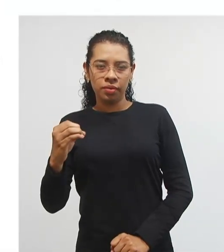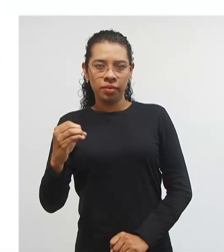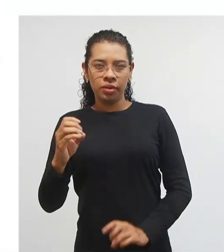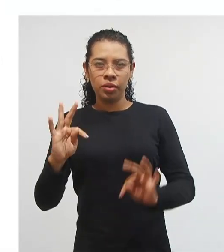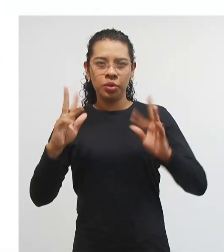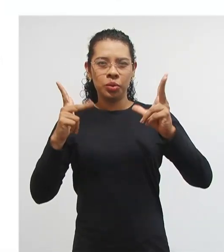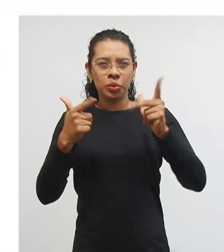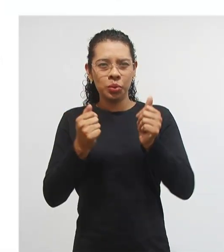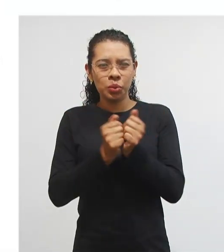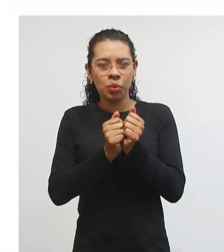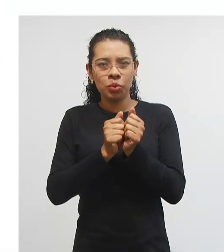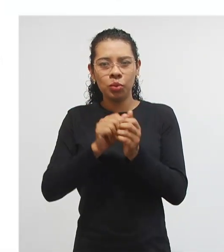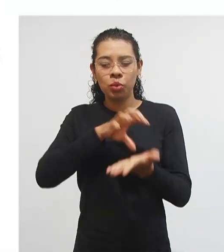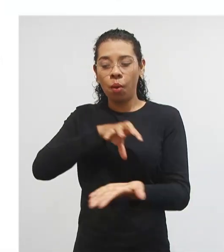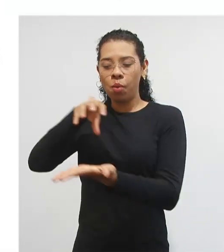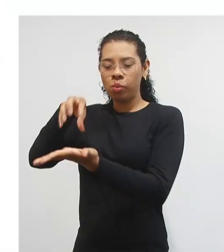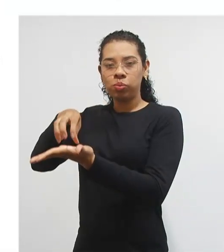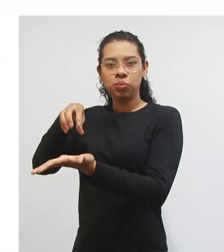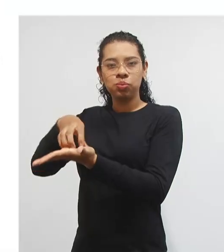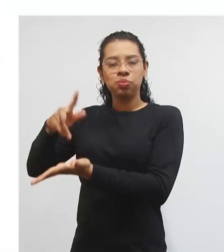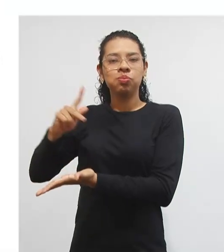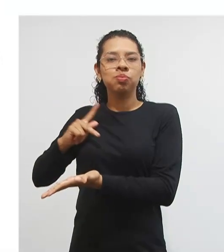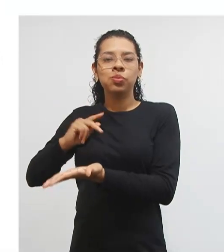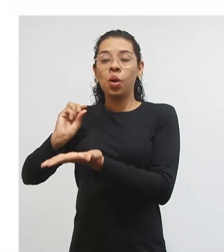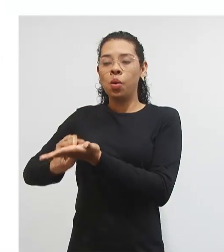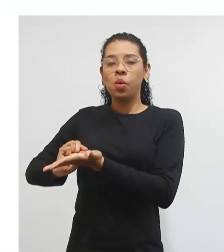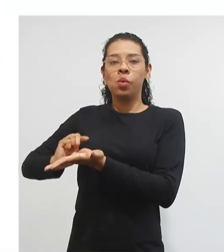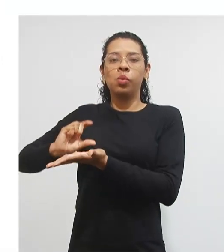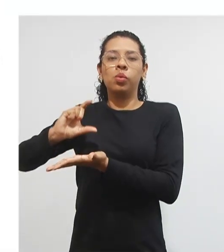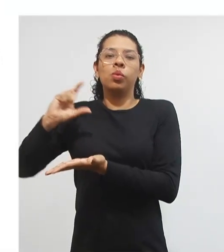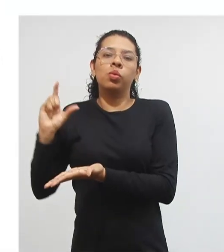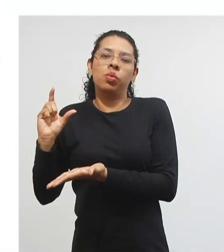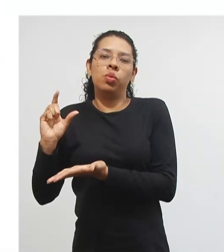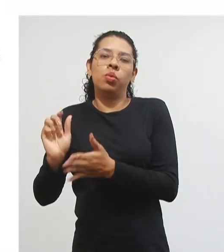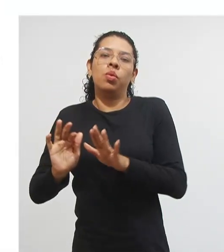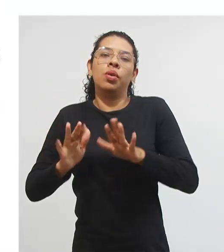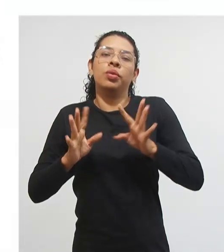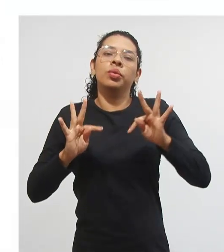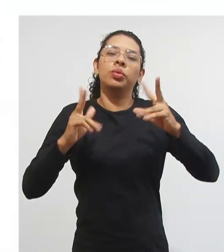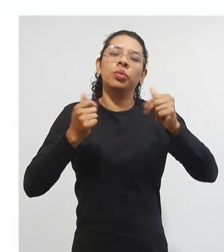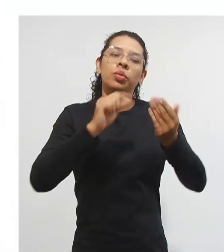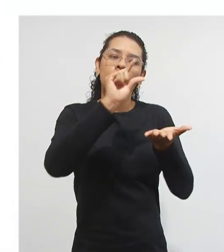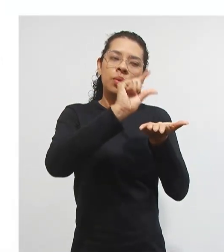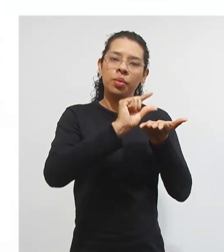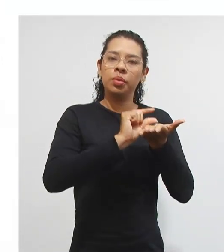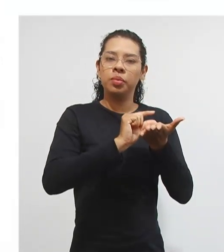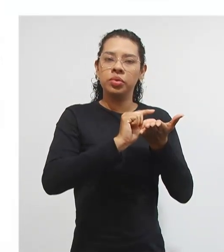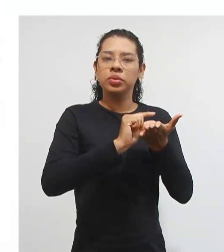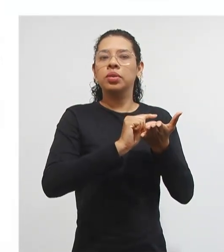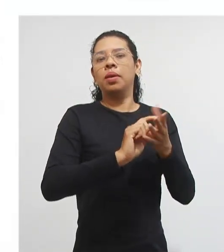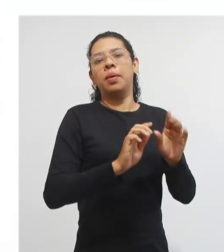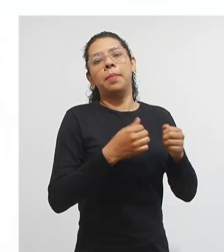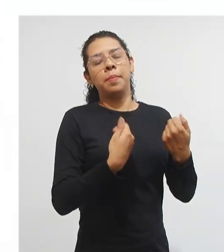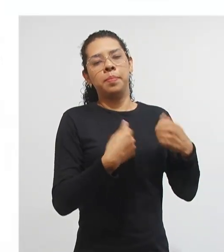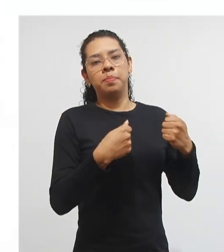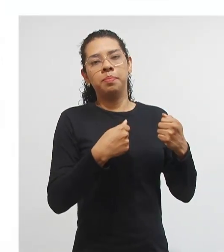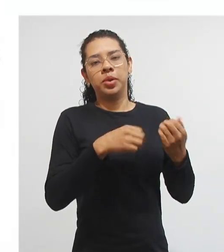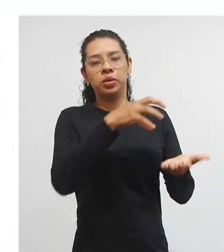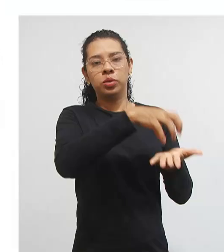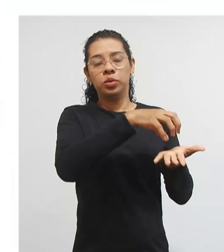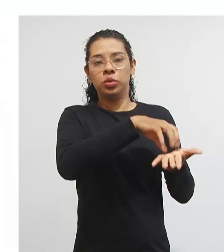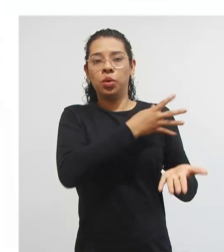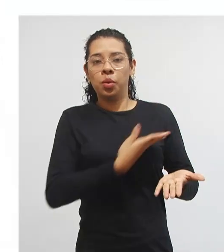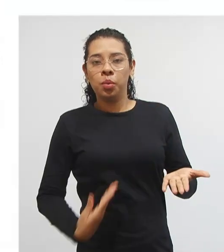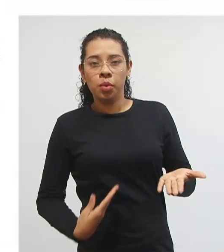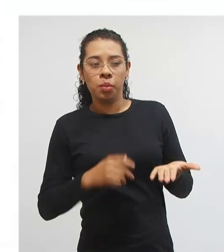privatizações trouxe à tona a cobrança de taxas por alguns serviços públicos, né? Através da privatização. Por exemplo,